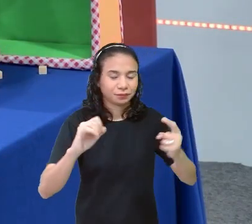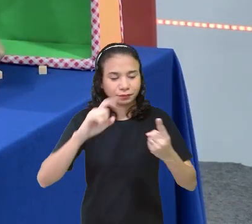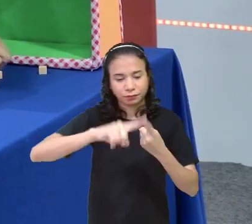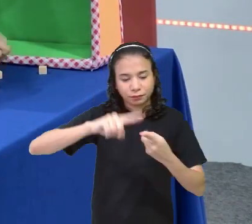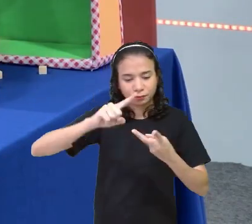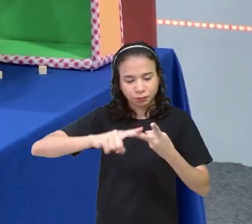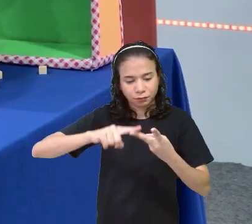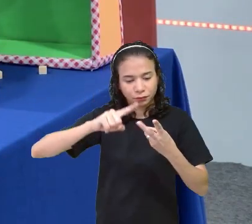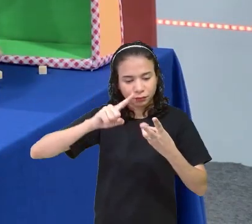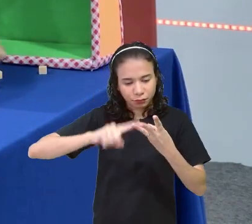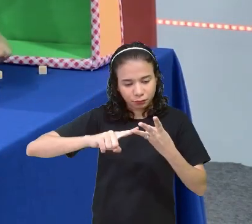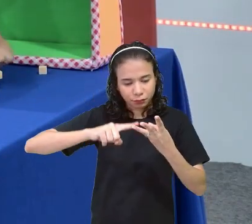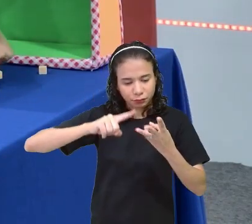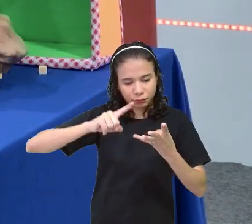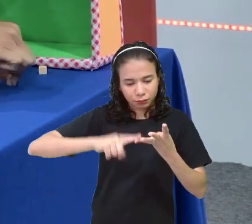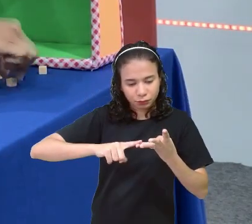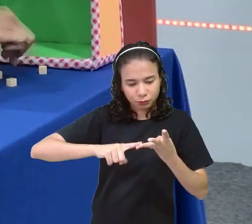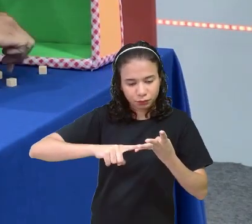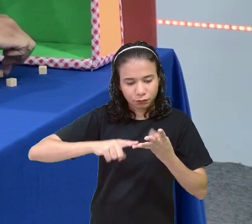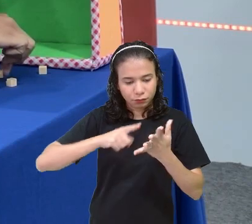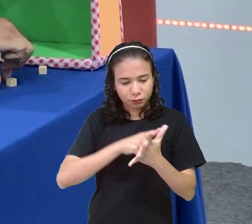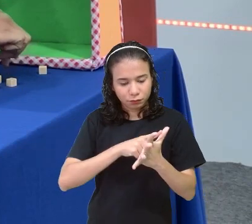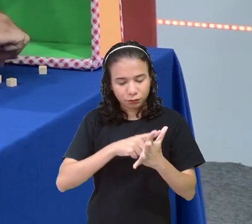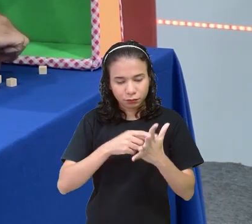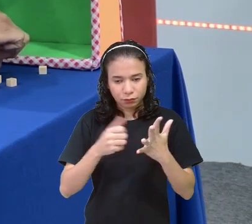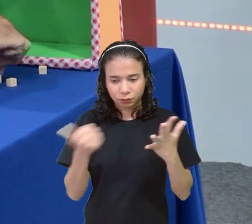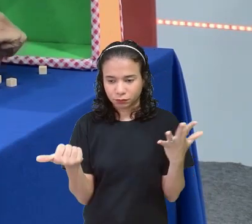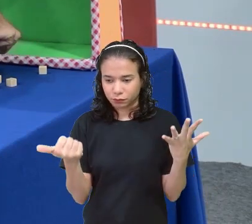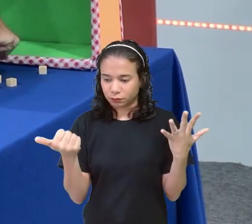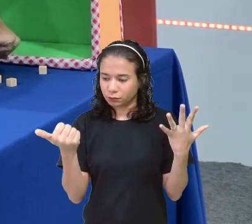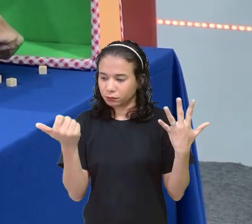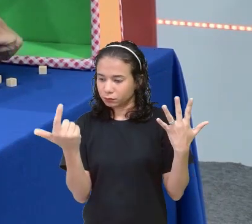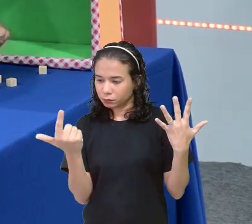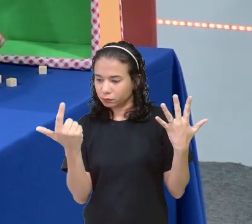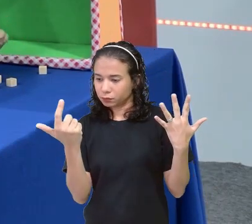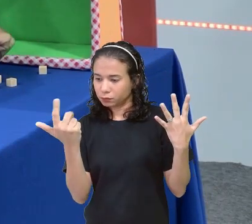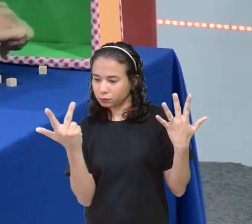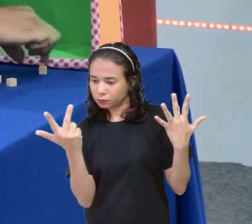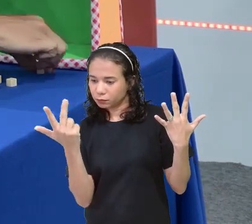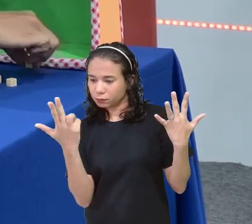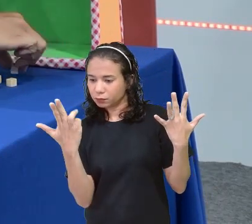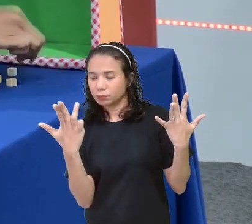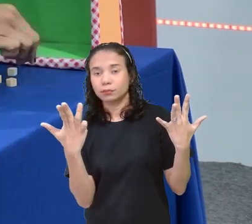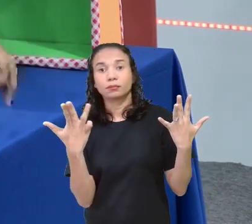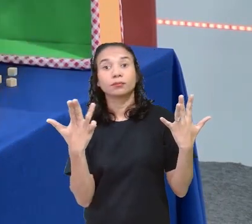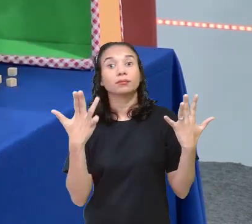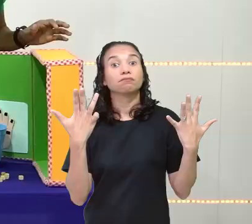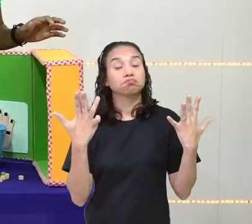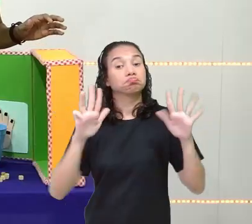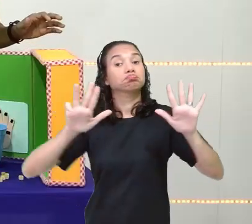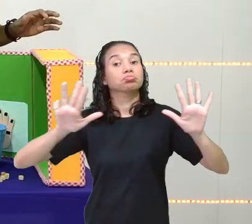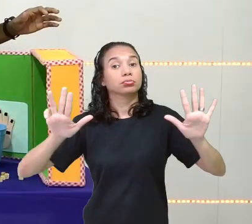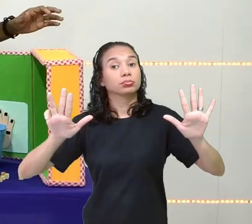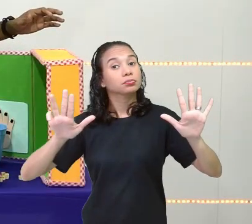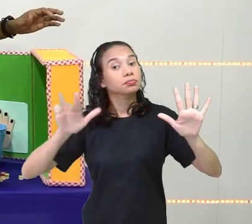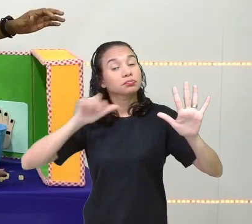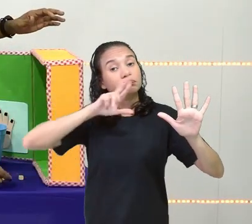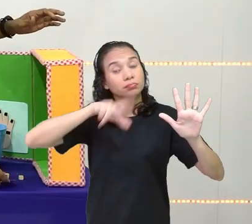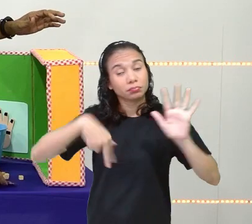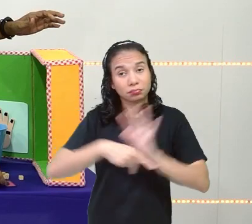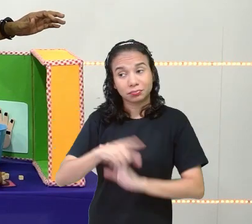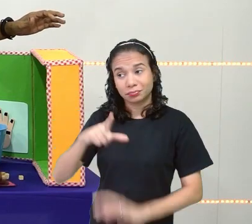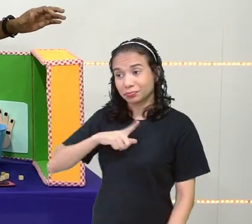1, 2, 3, 4, 5, 6, 7, 8, 9. Então, tá aqui,